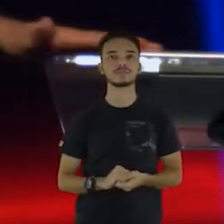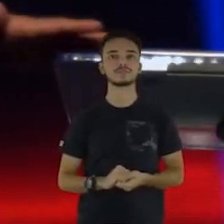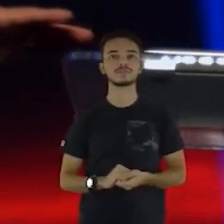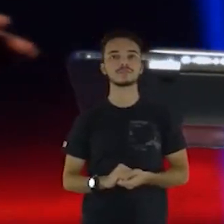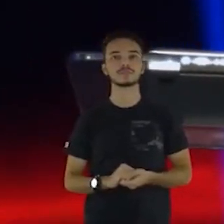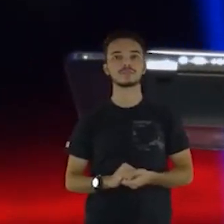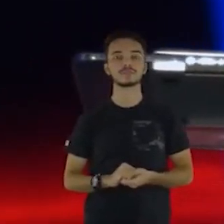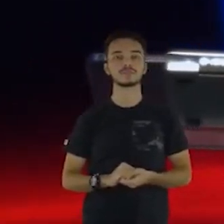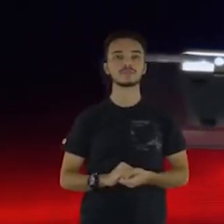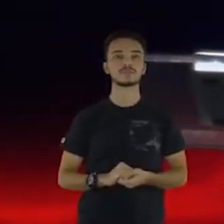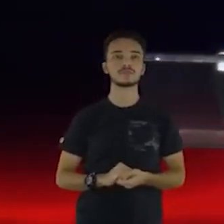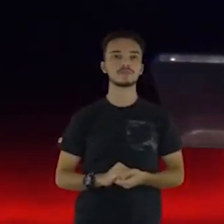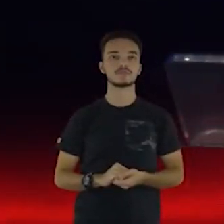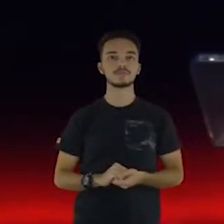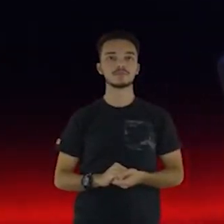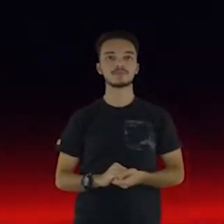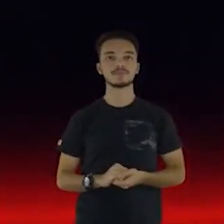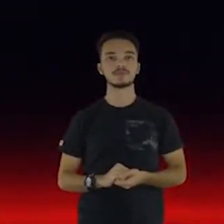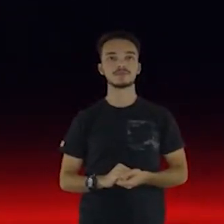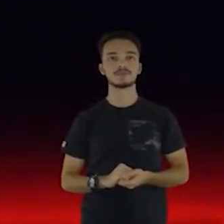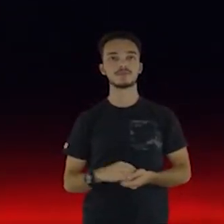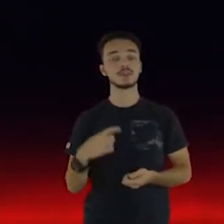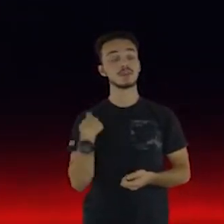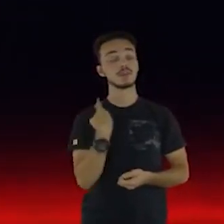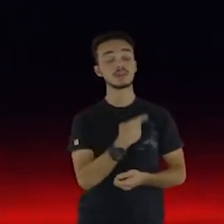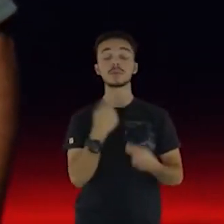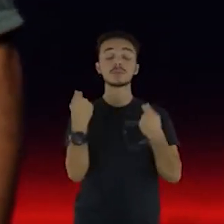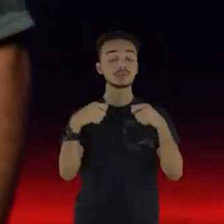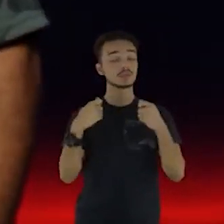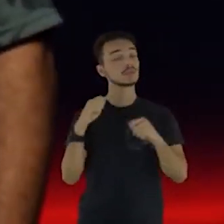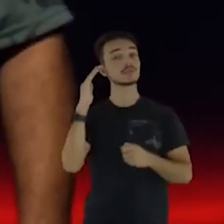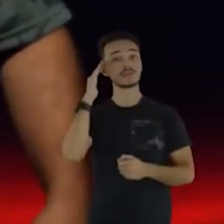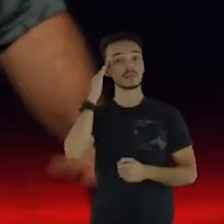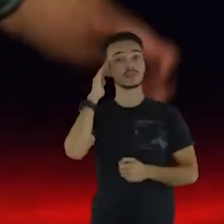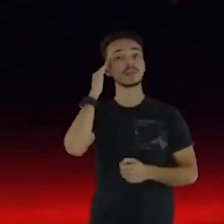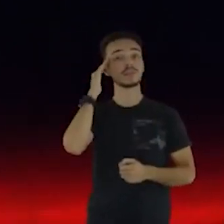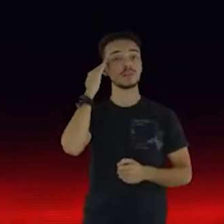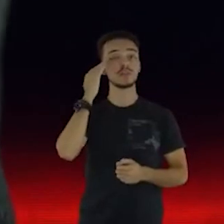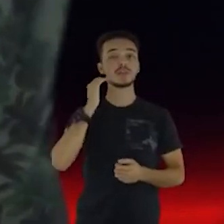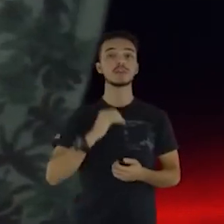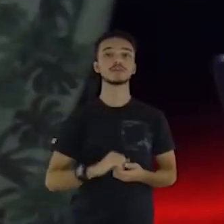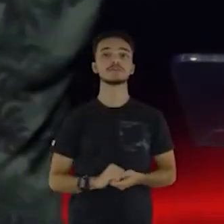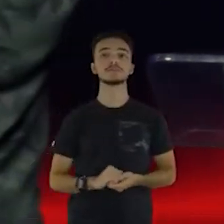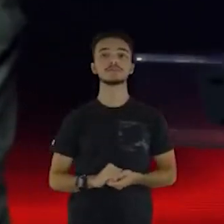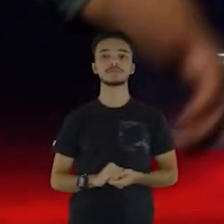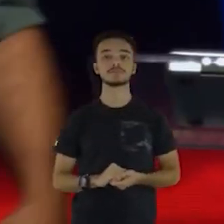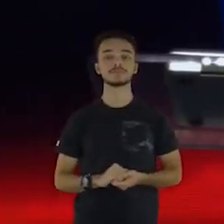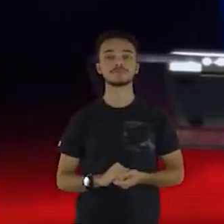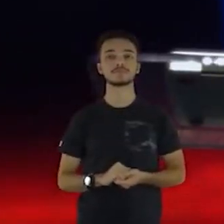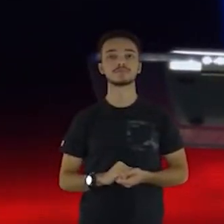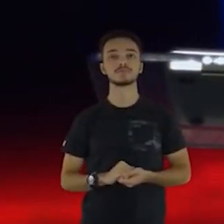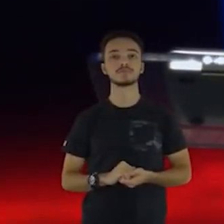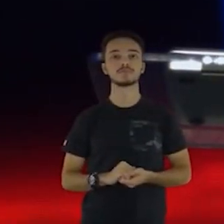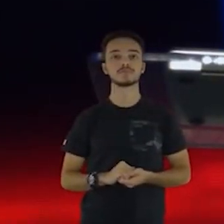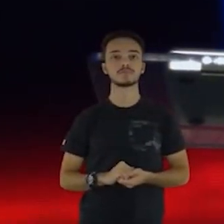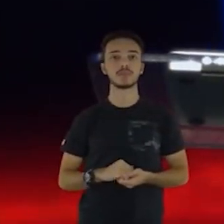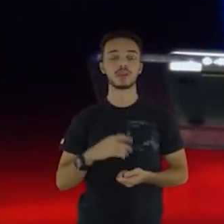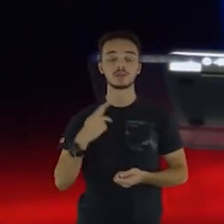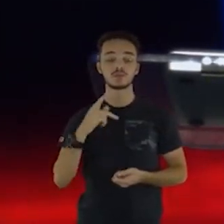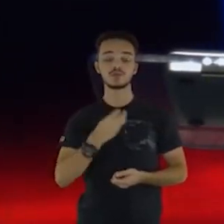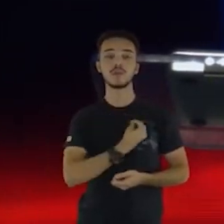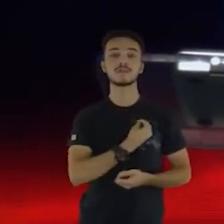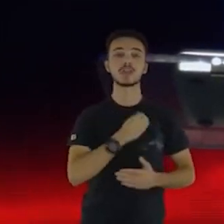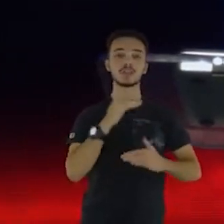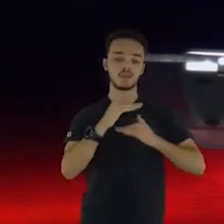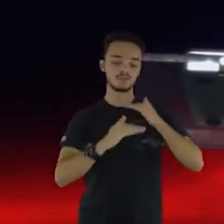tudo, a gente precisa entender algumas coisas. Para que a sua vida se desenvolva, para